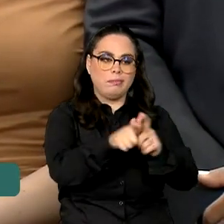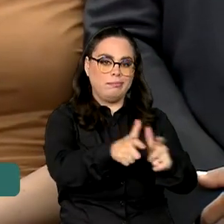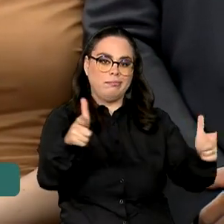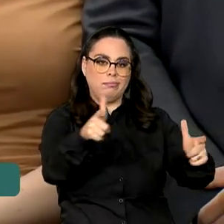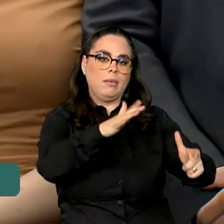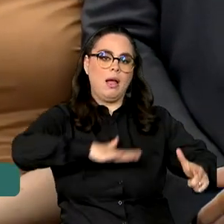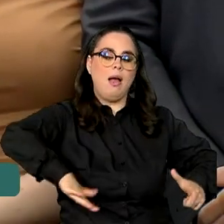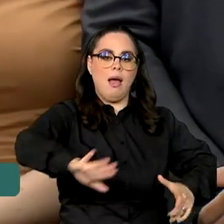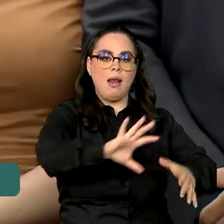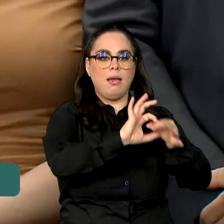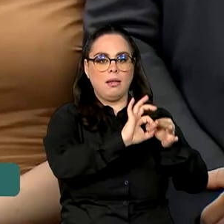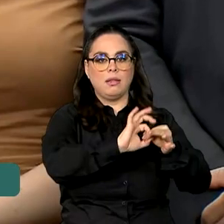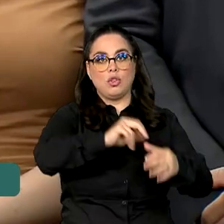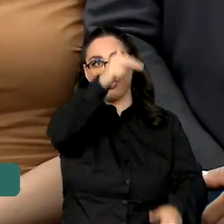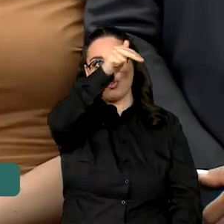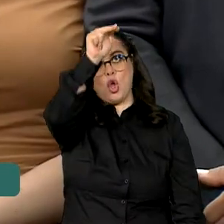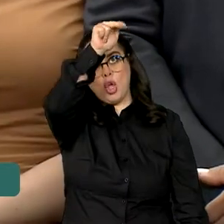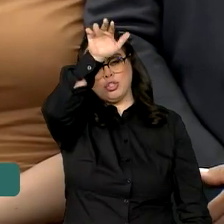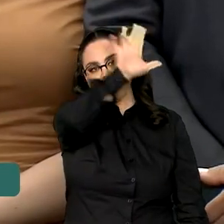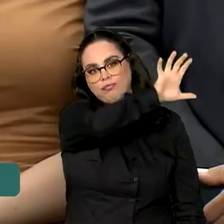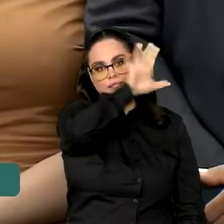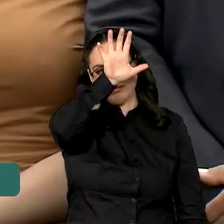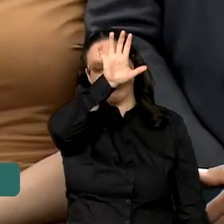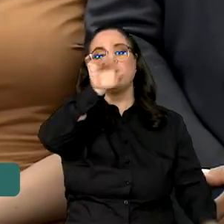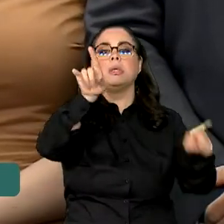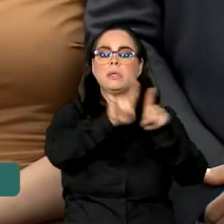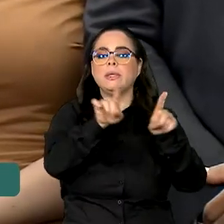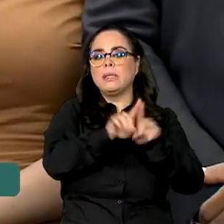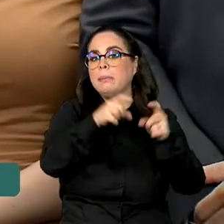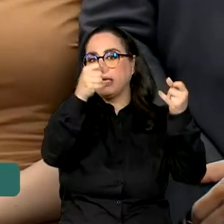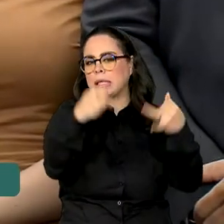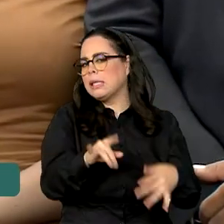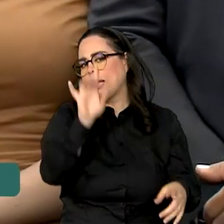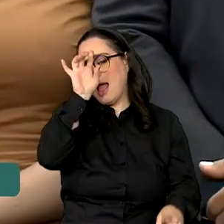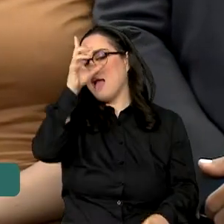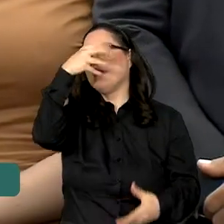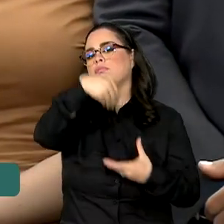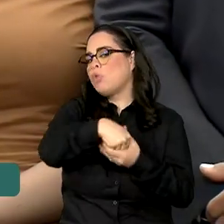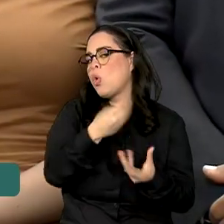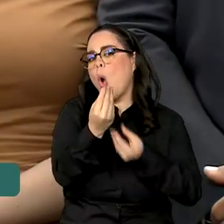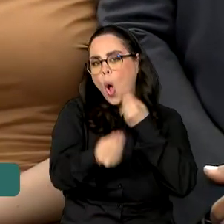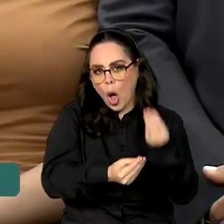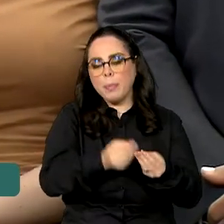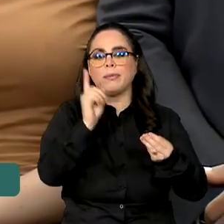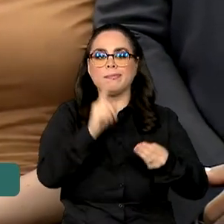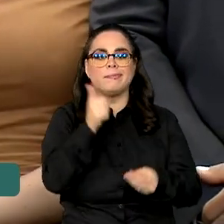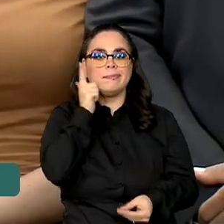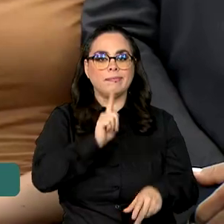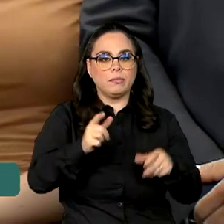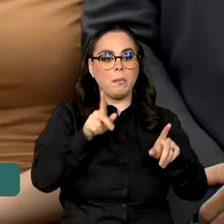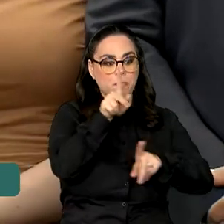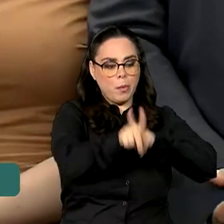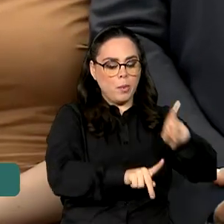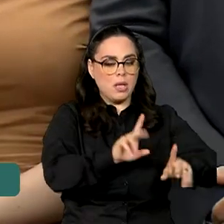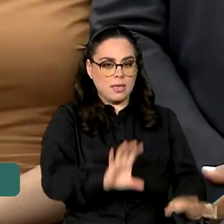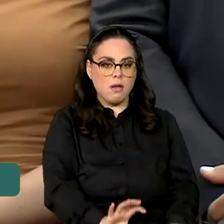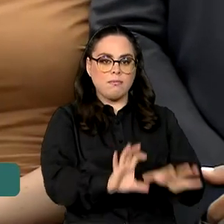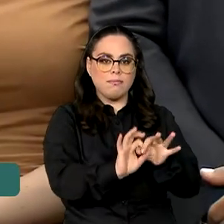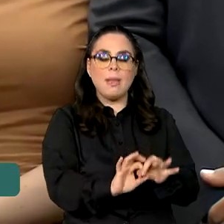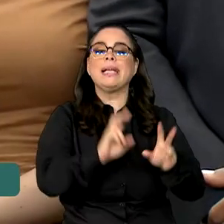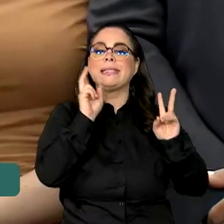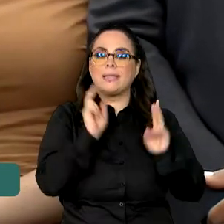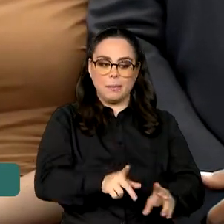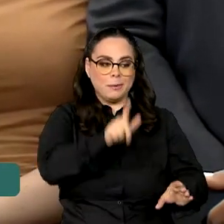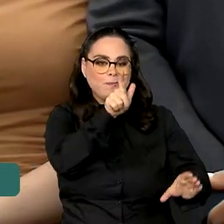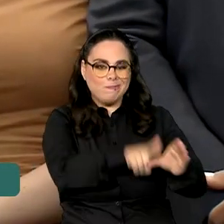parte da região norte e então o que devemos fazer eh para aquelas populações que dependem